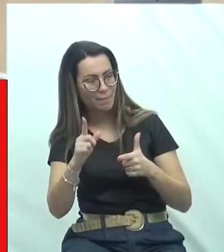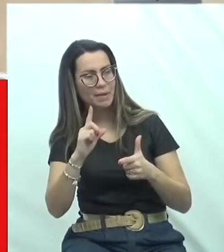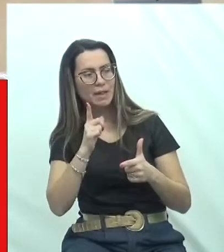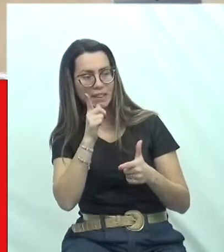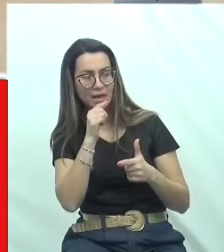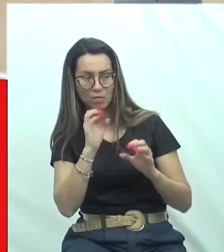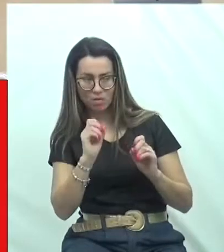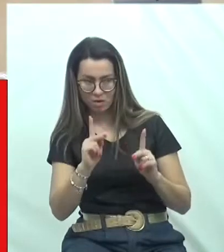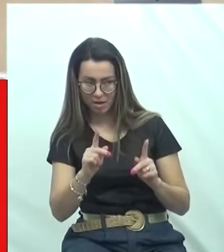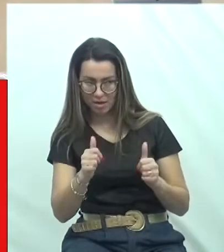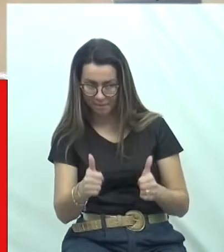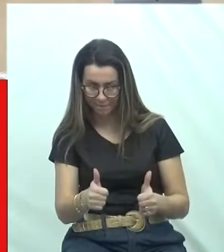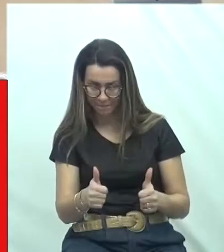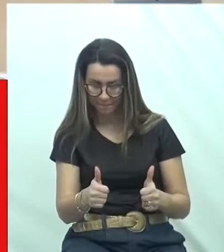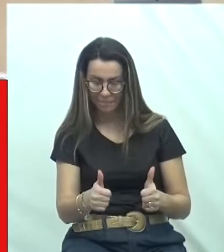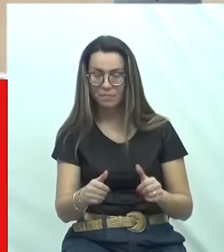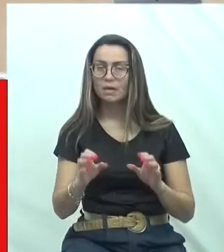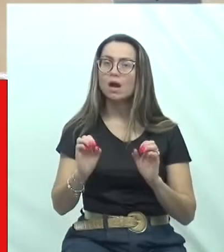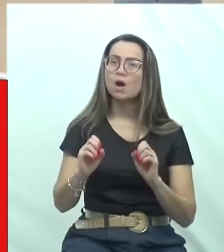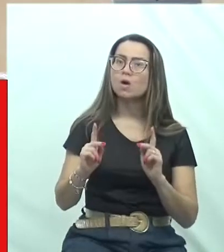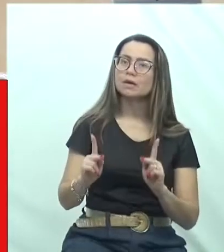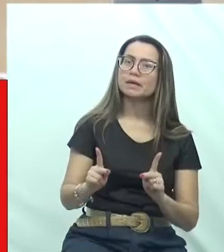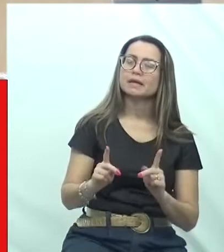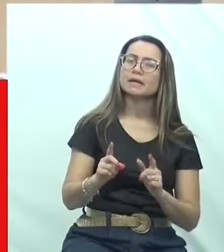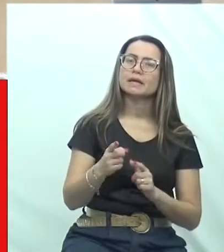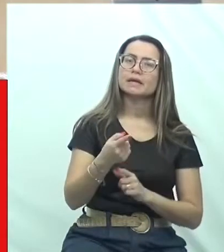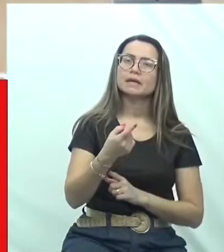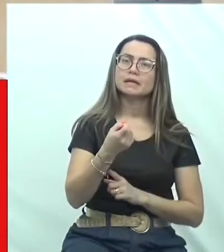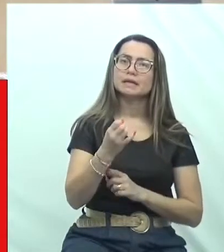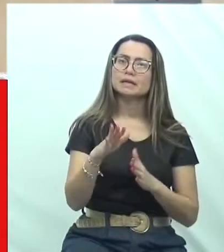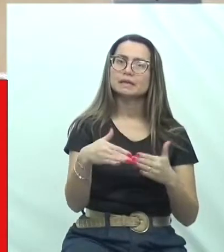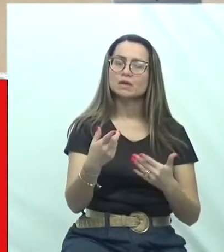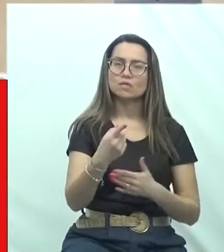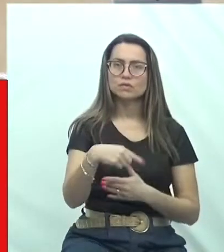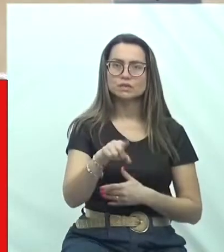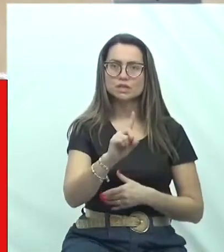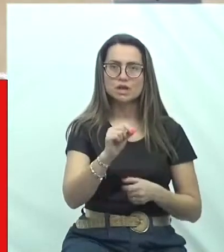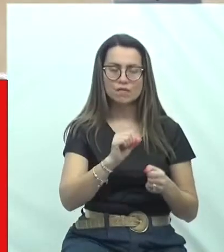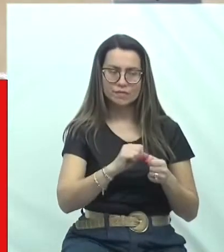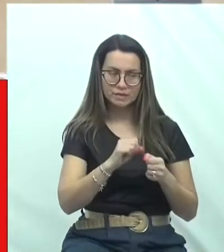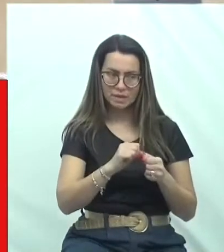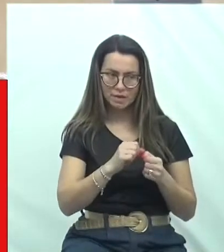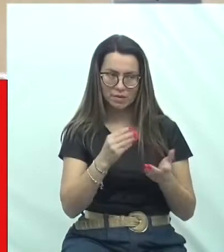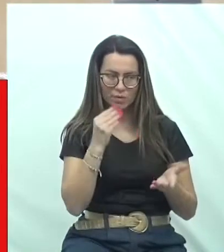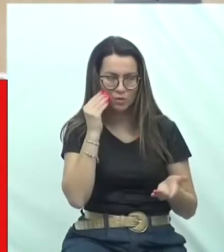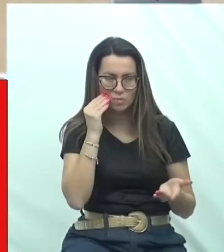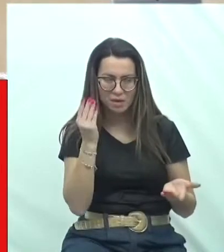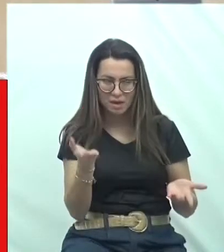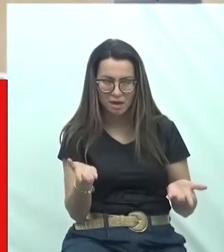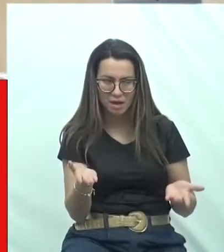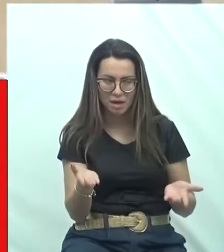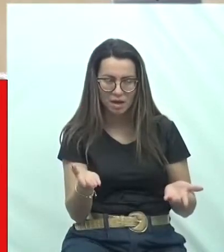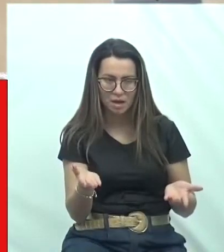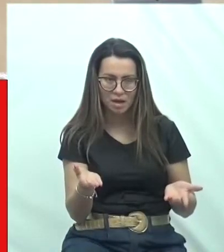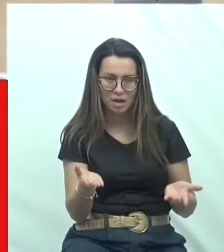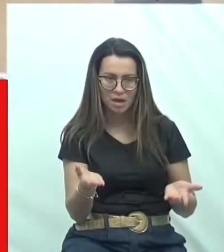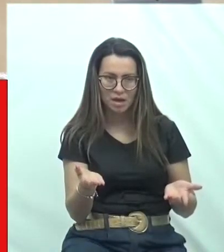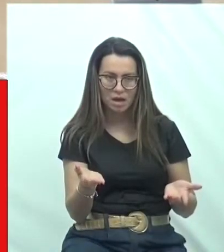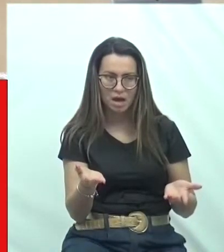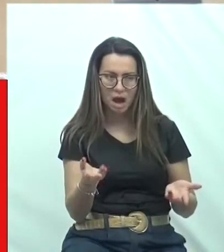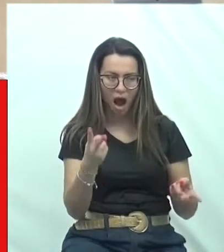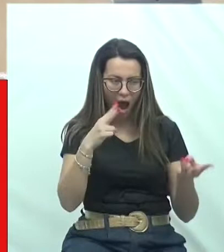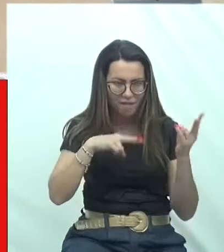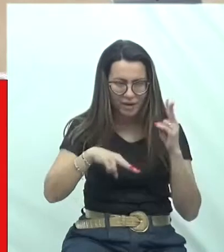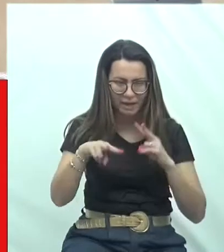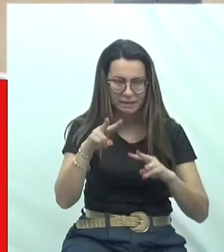Tá. Sim. Justamente. Então, vocês não realizaram nenhum teste. Testes de questão de pessoa, não foi até